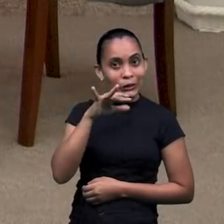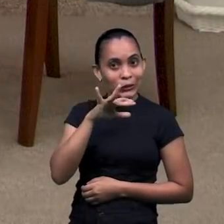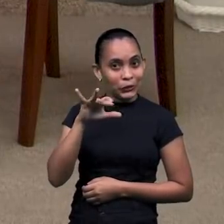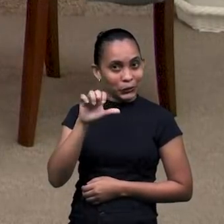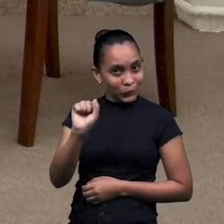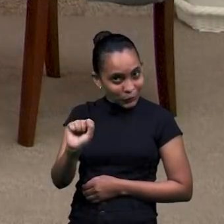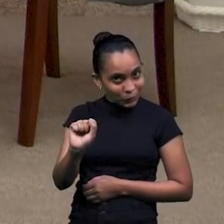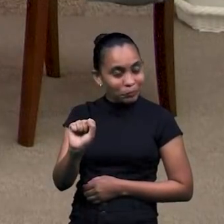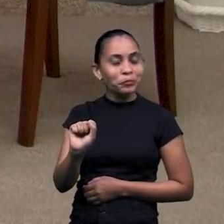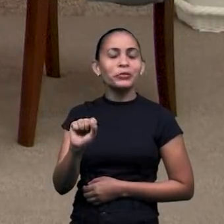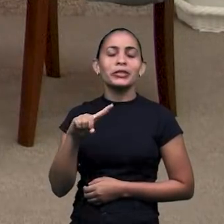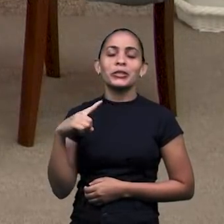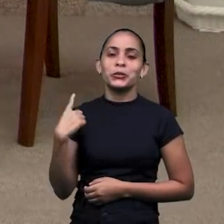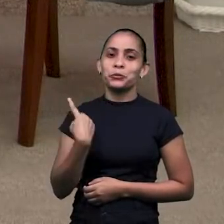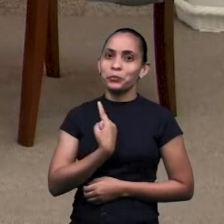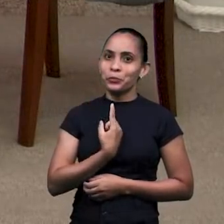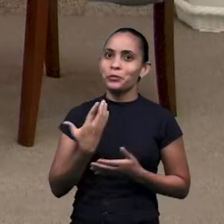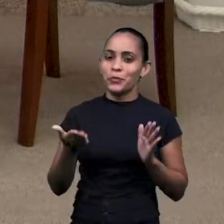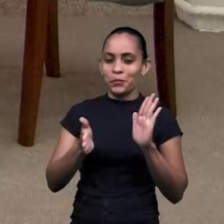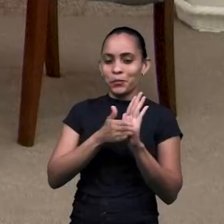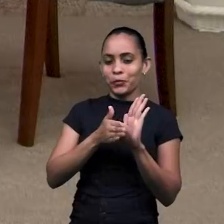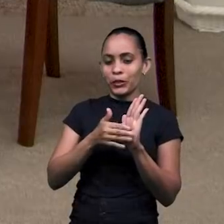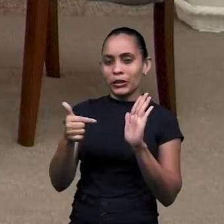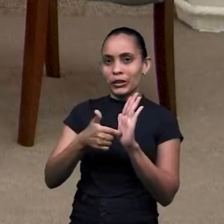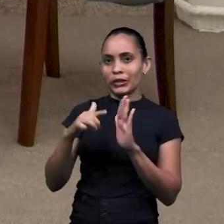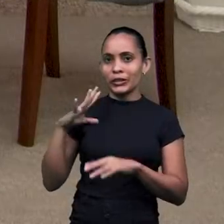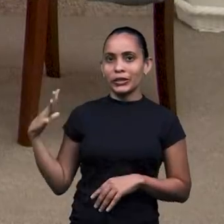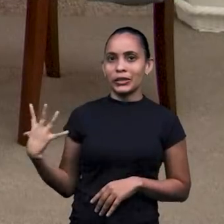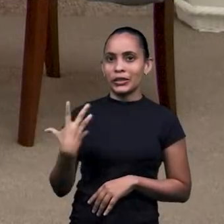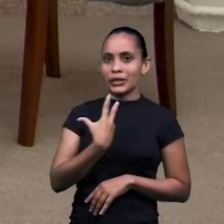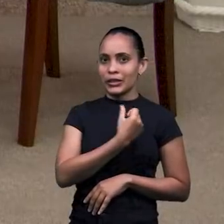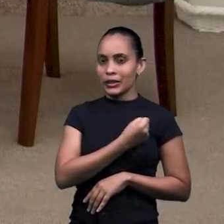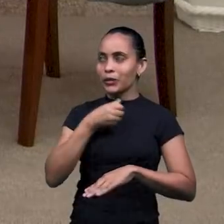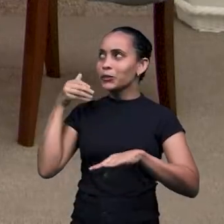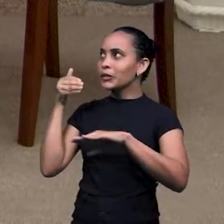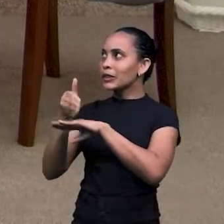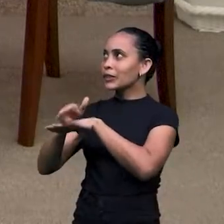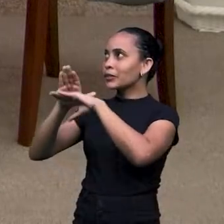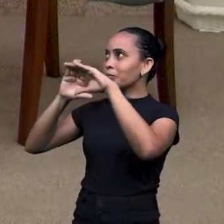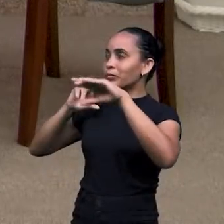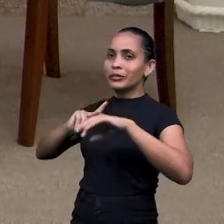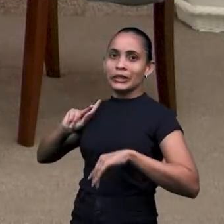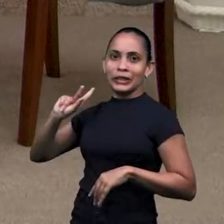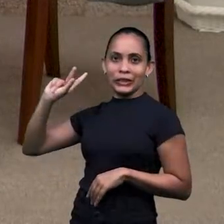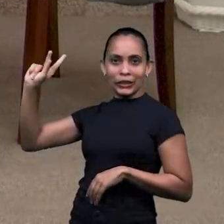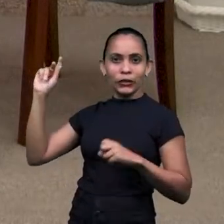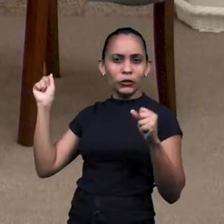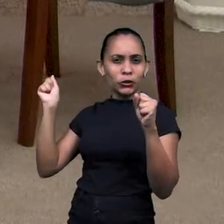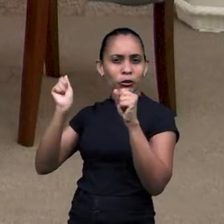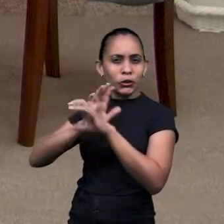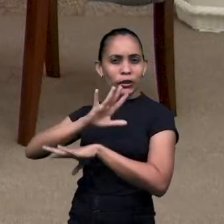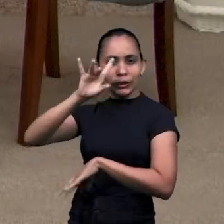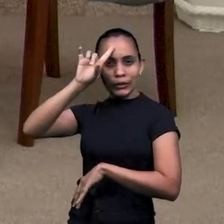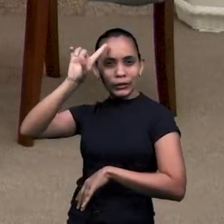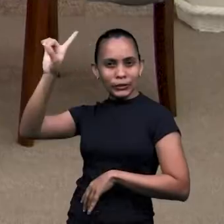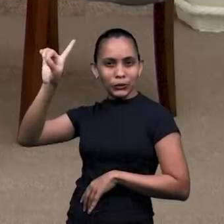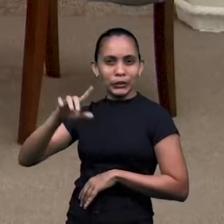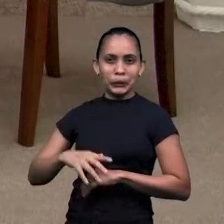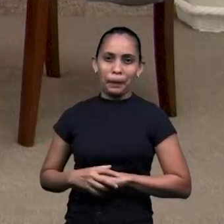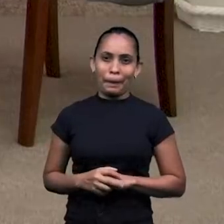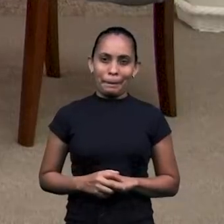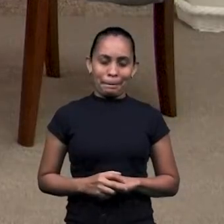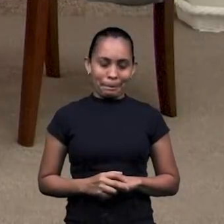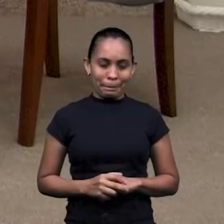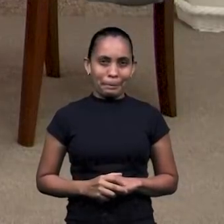ou seja, fazemos parte desse projeto de salvação que nos leva à eternidade, não é? Louvado seja